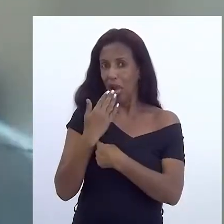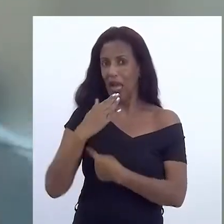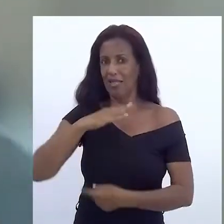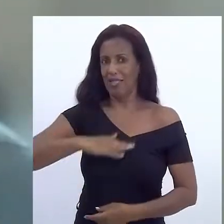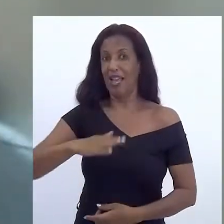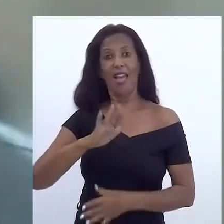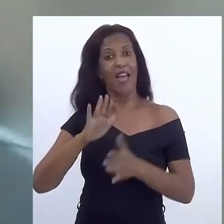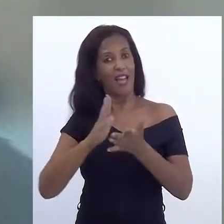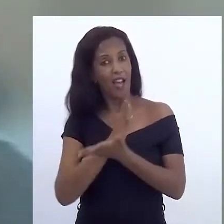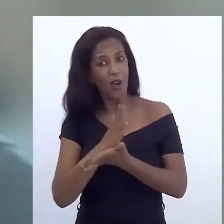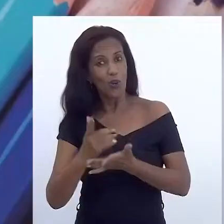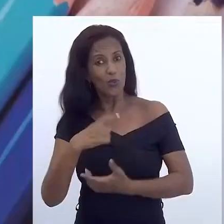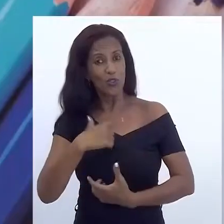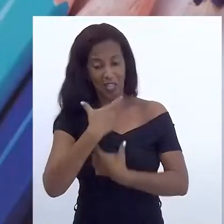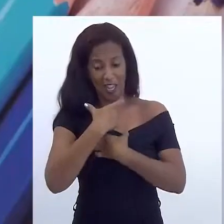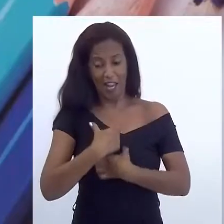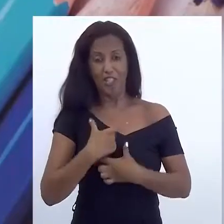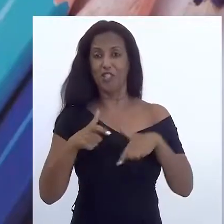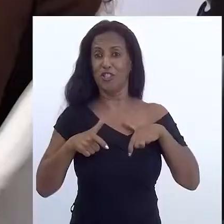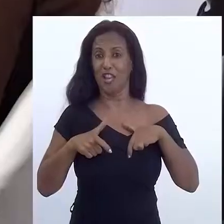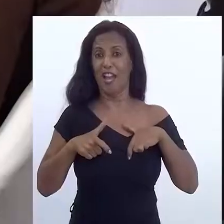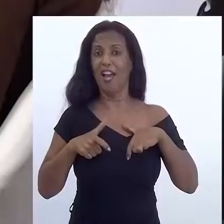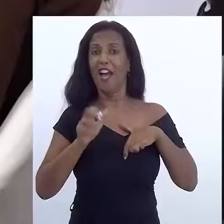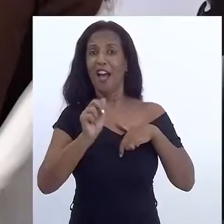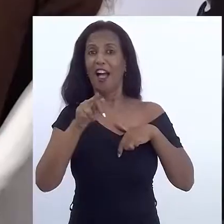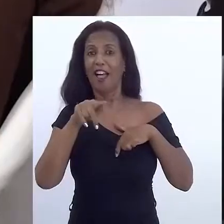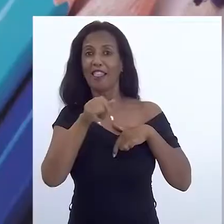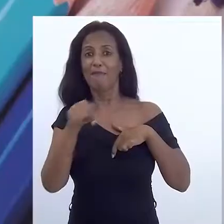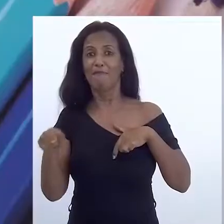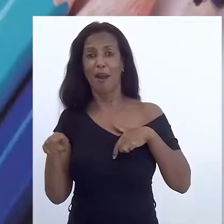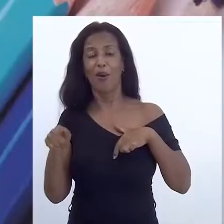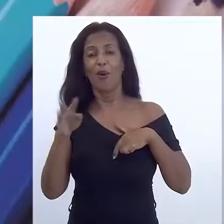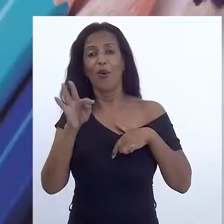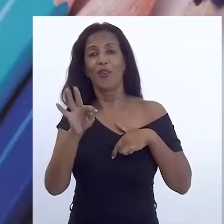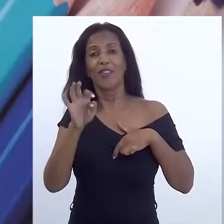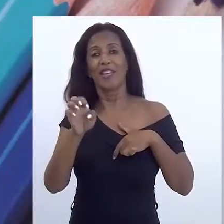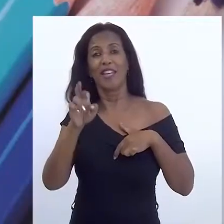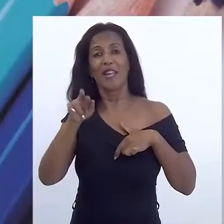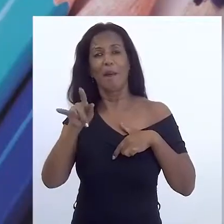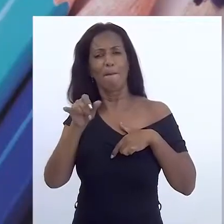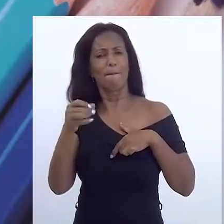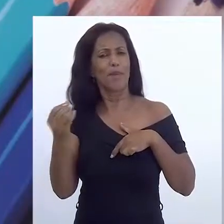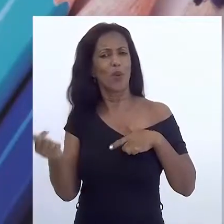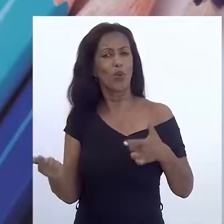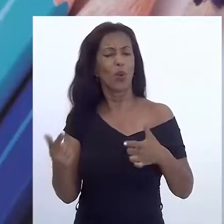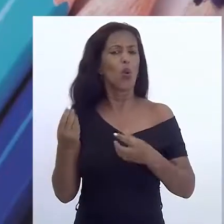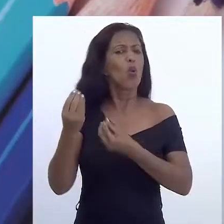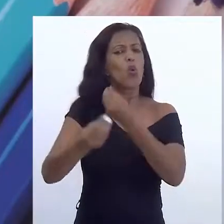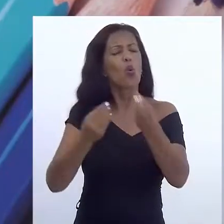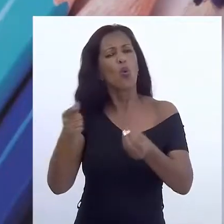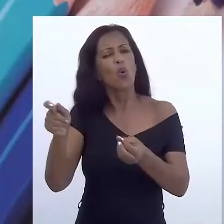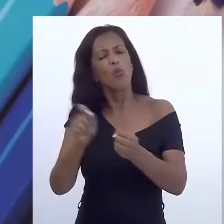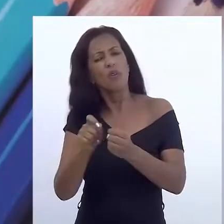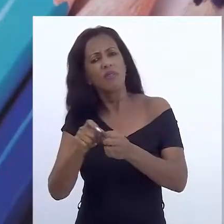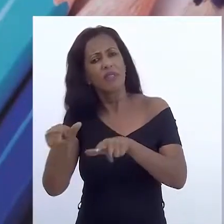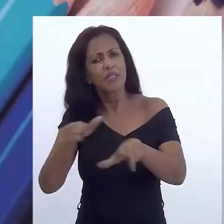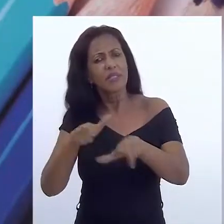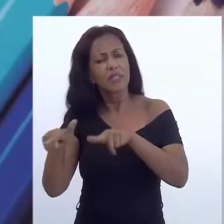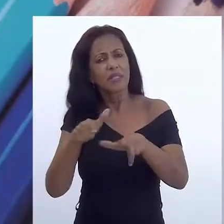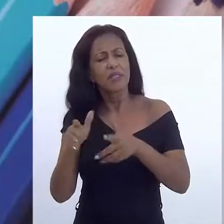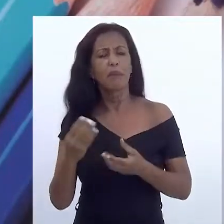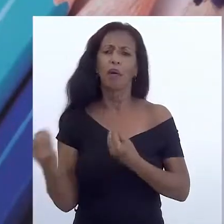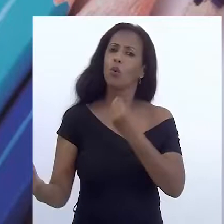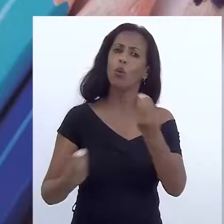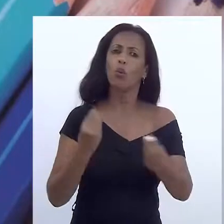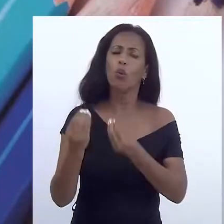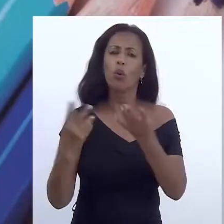crachá. Né? Mesmo? Animal terapeuta. Agora, como é que é feito esse trabalho em linhas gerais, essa terapia? Como